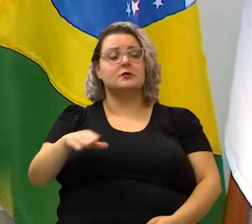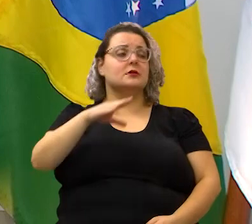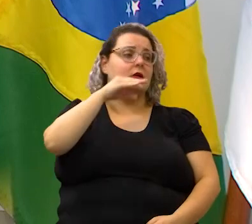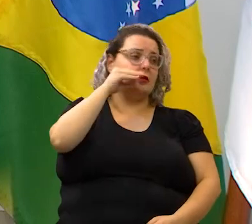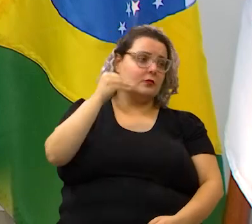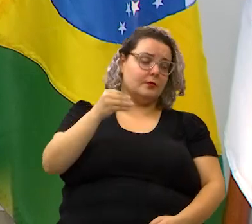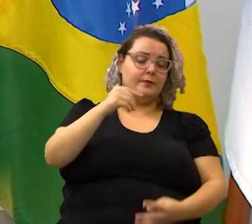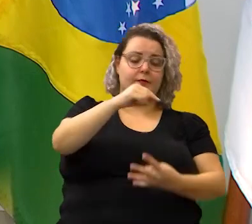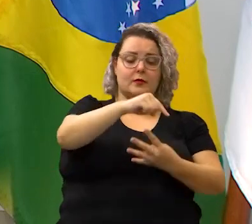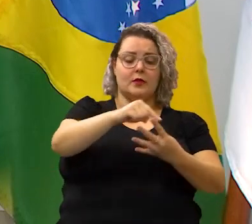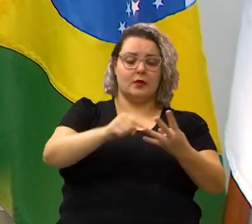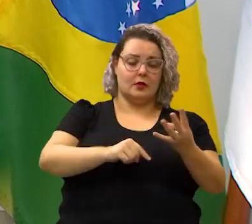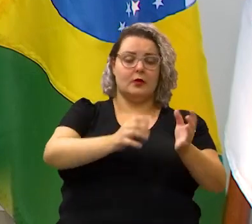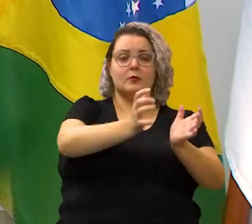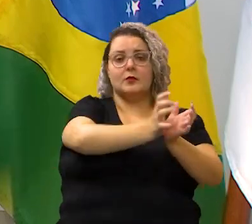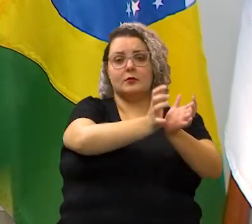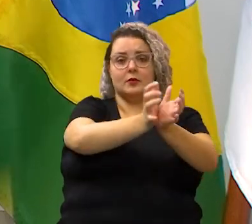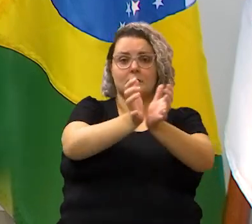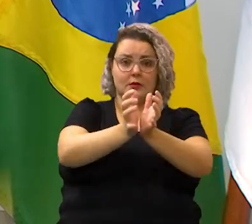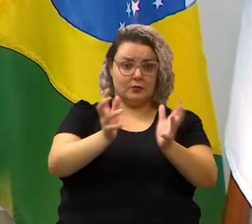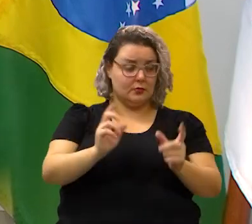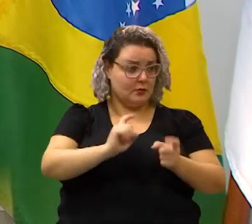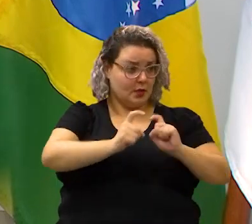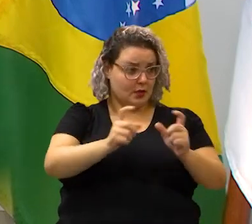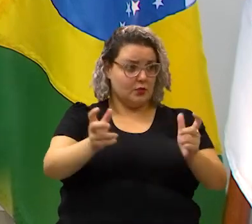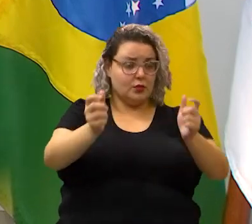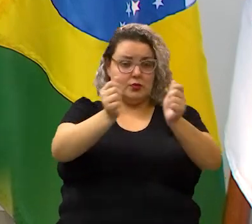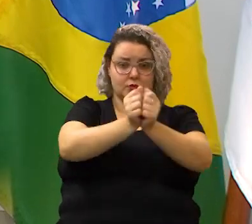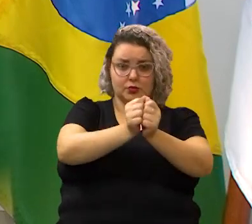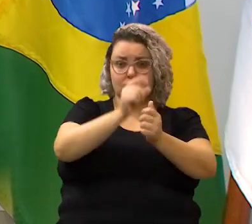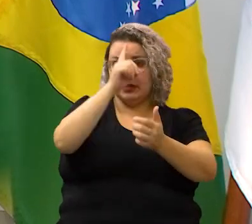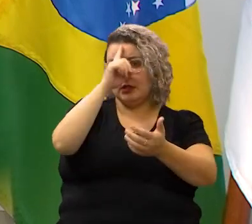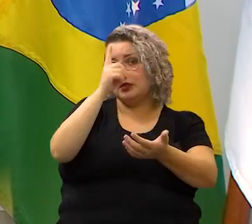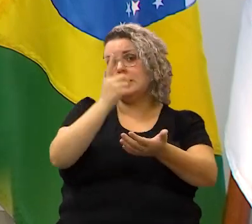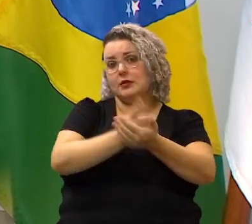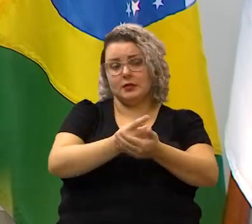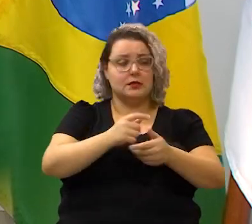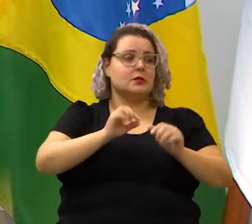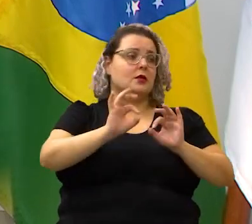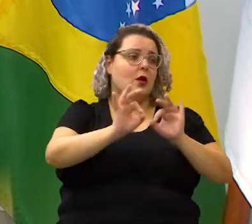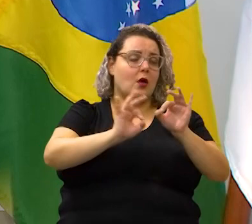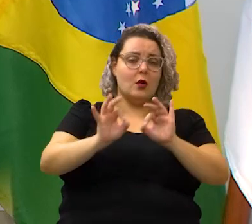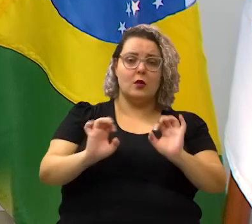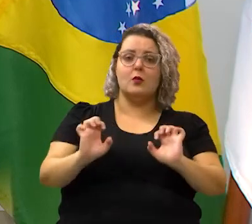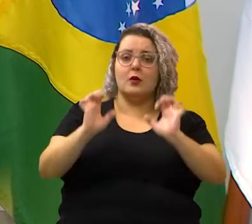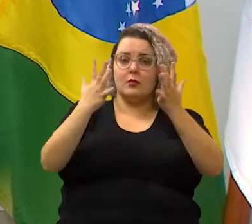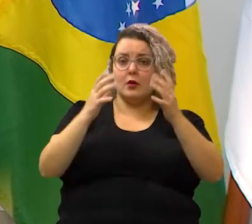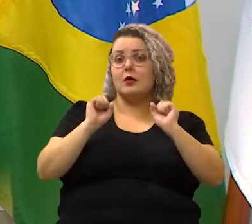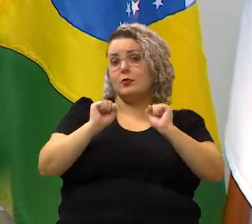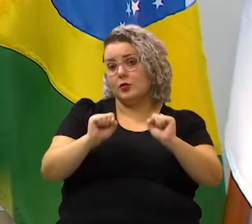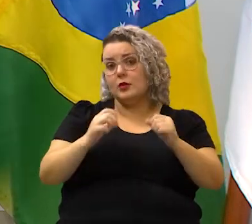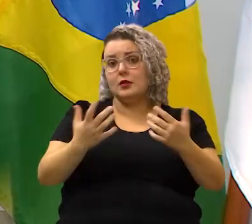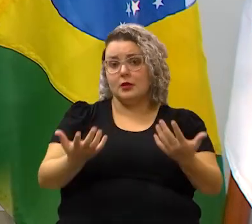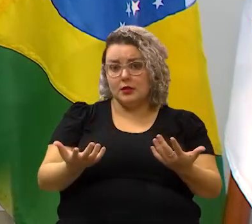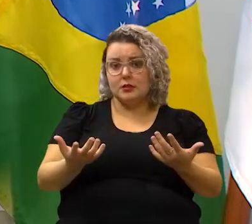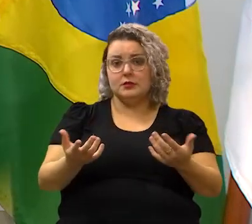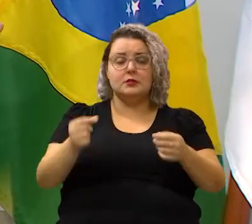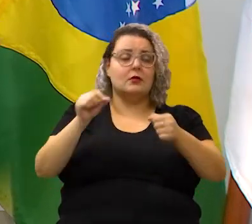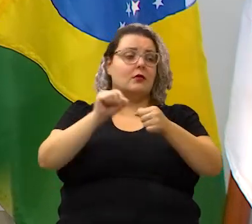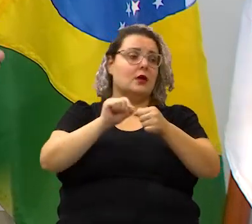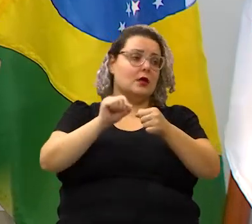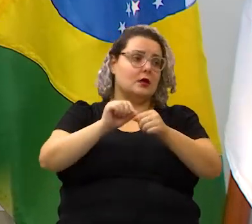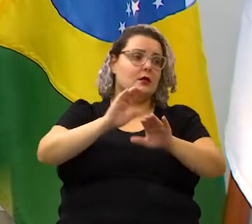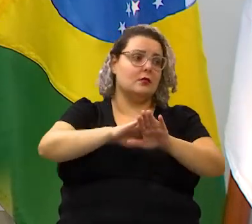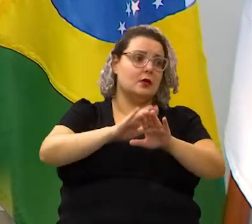e as quatro comissões de uma reunião conjunta é decidiu organizar um evento onde a gente pudesse